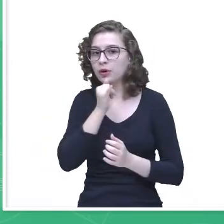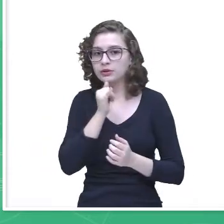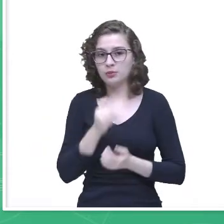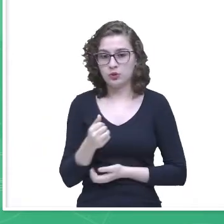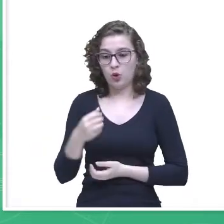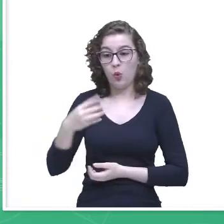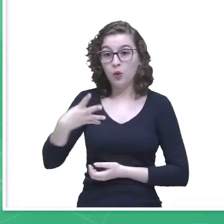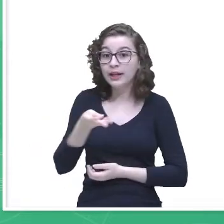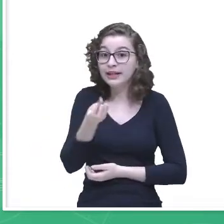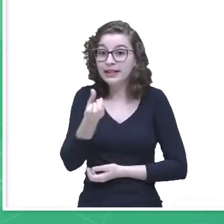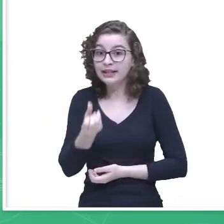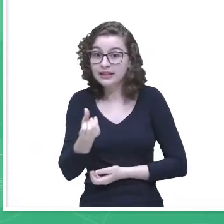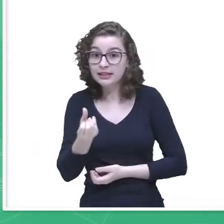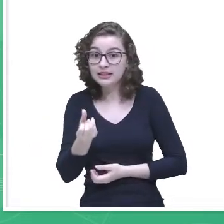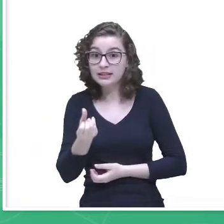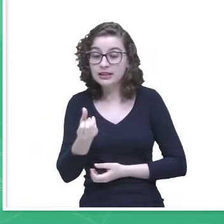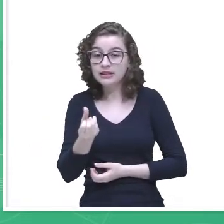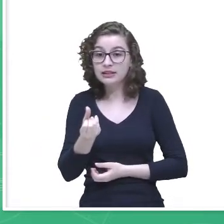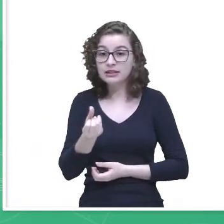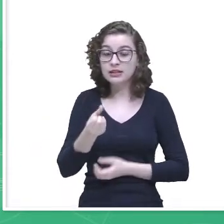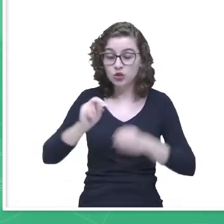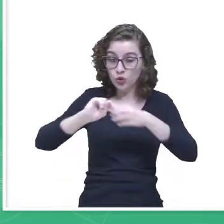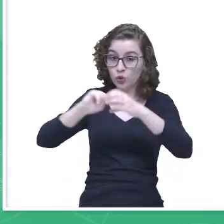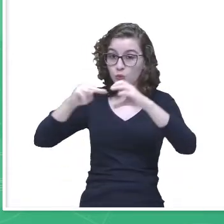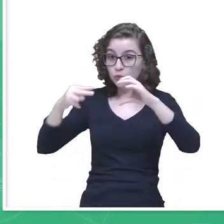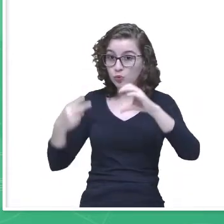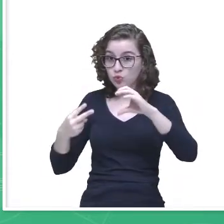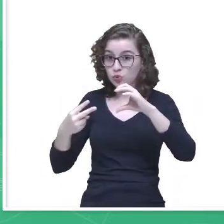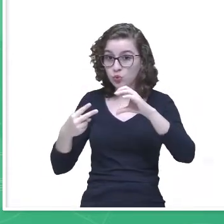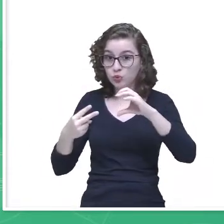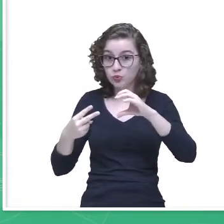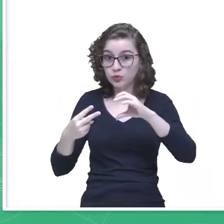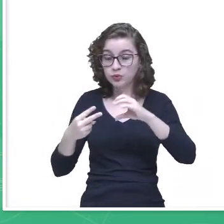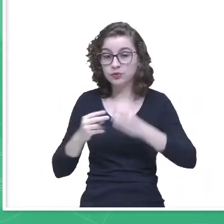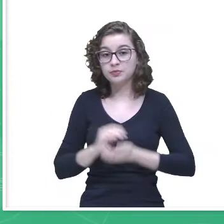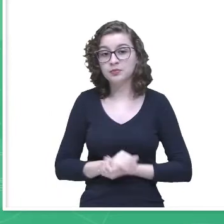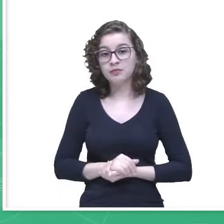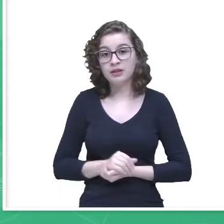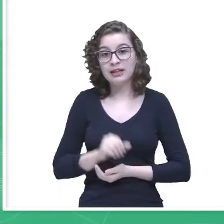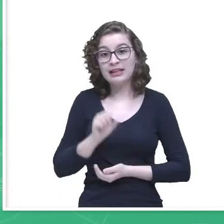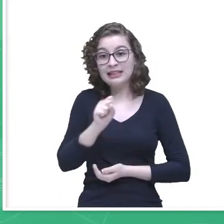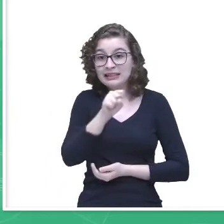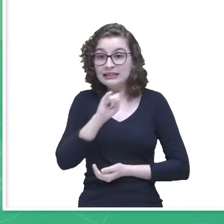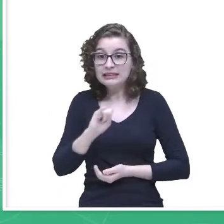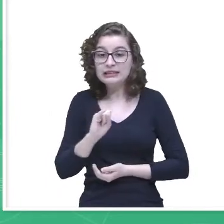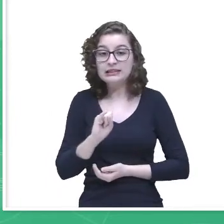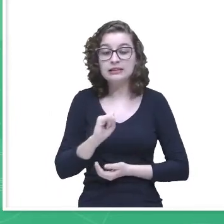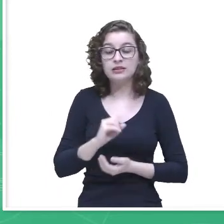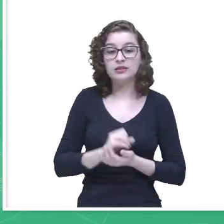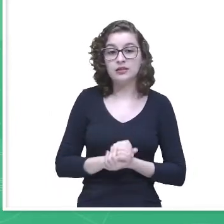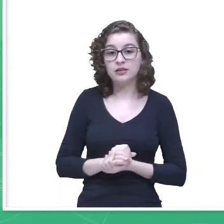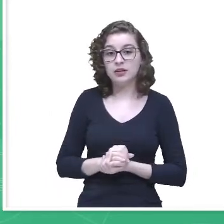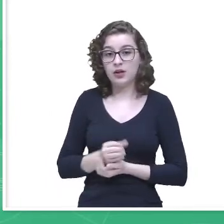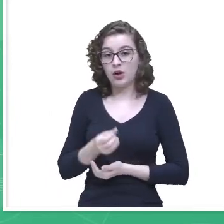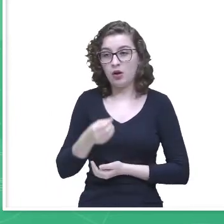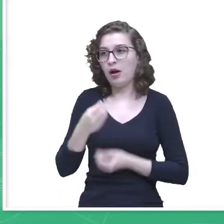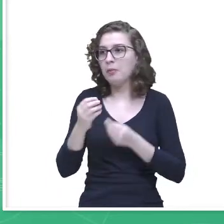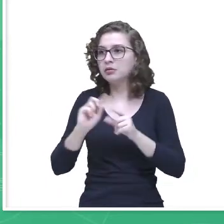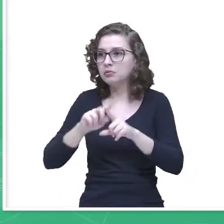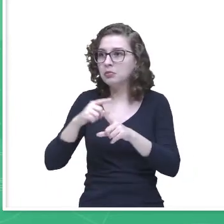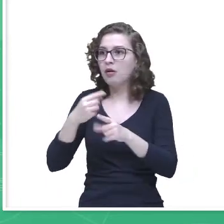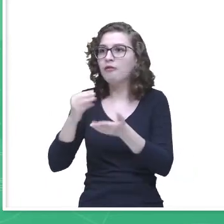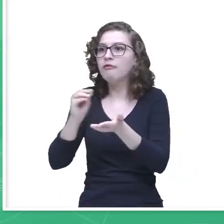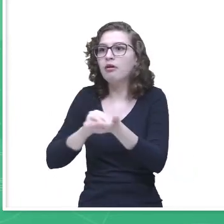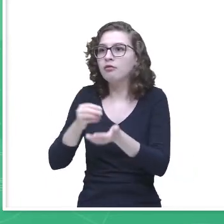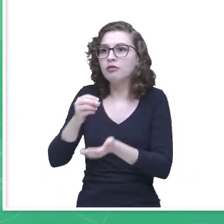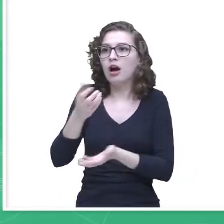46... A gente não tem 46 cromossomos? Se a gente tem 46 cromossomos e de repente faltou